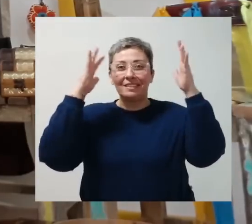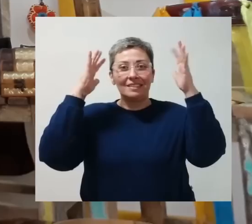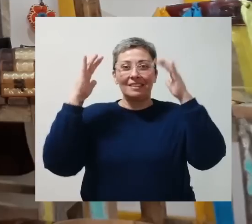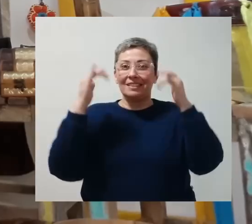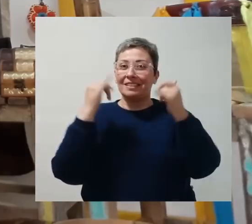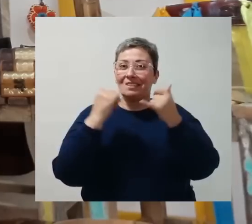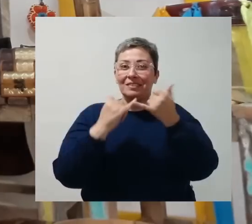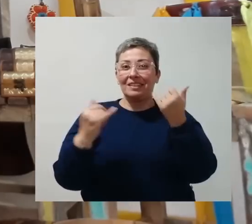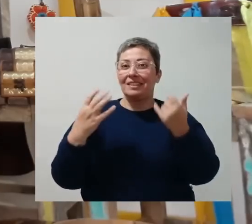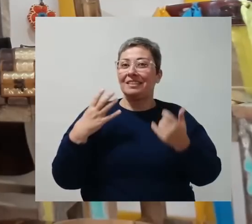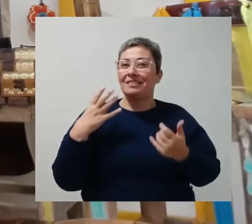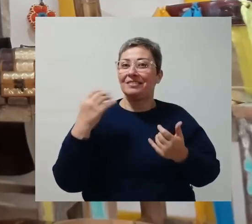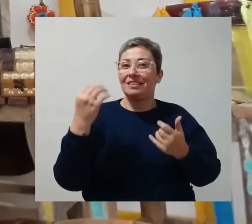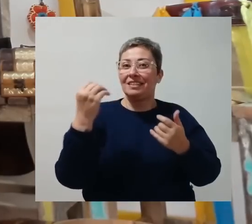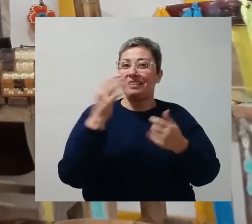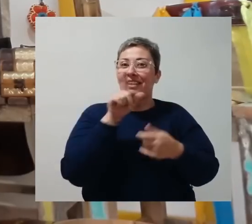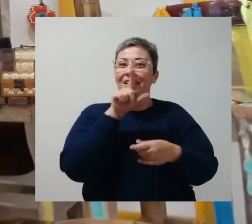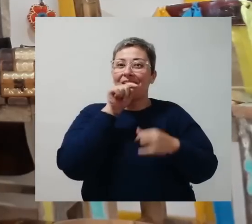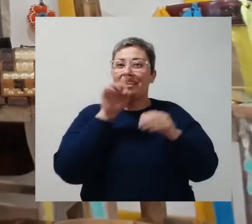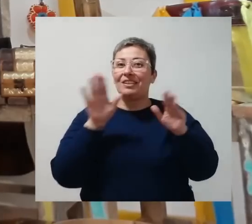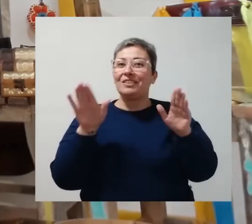nas asas de um pássaro,